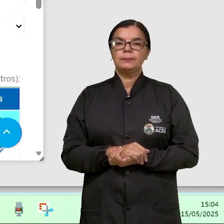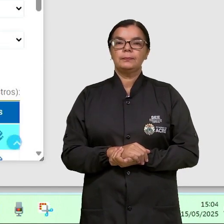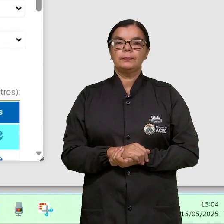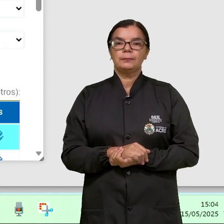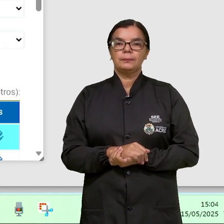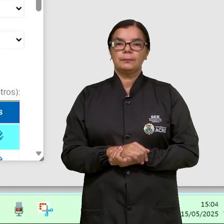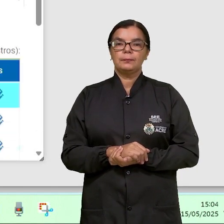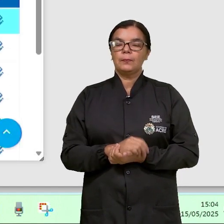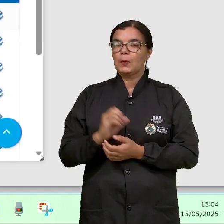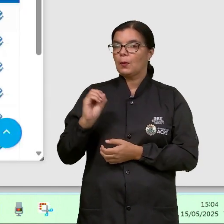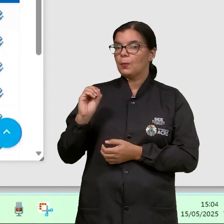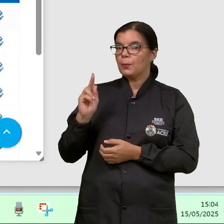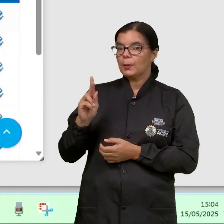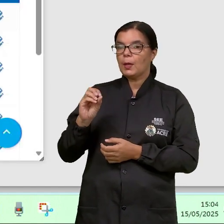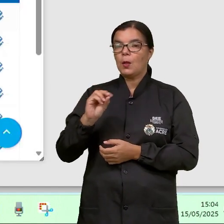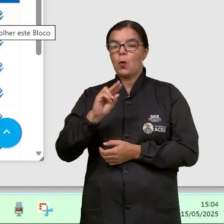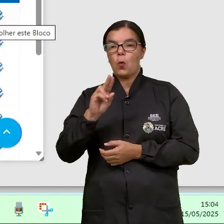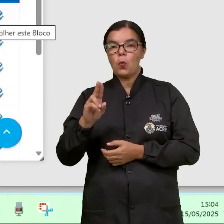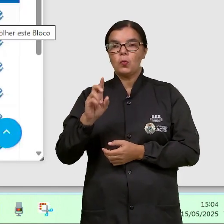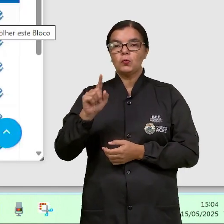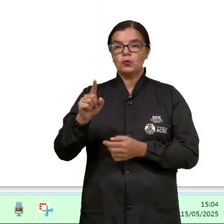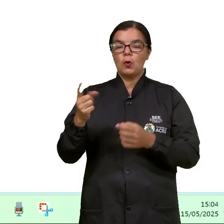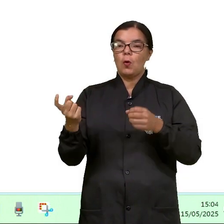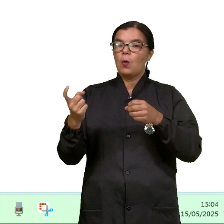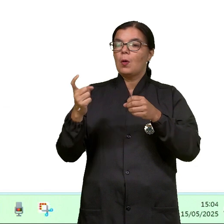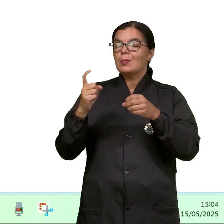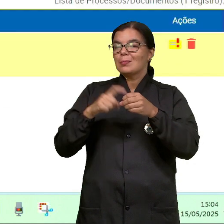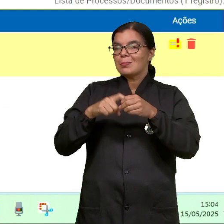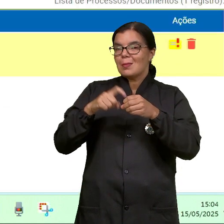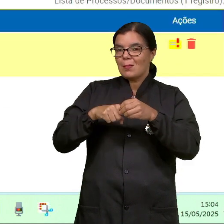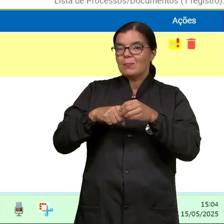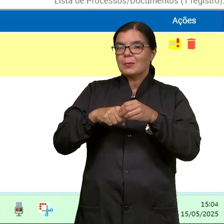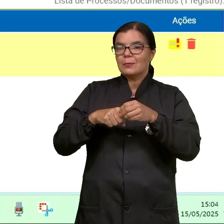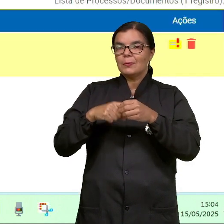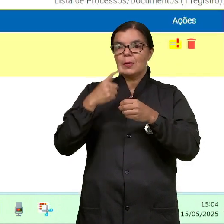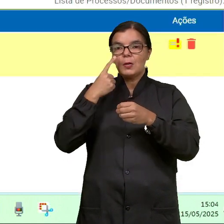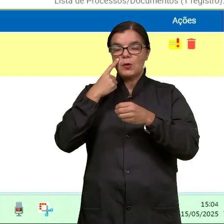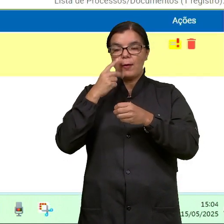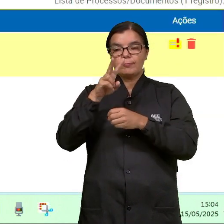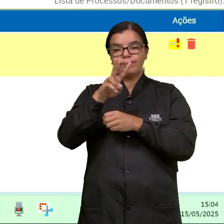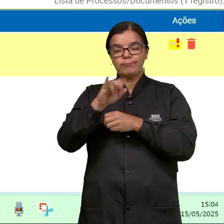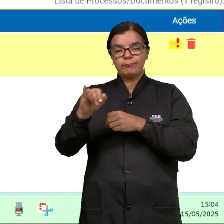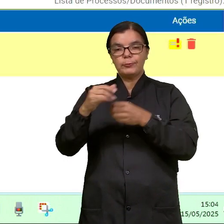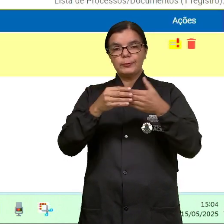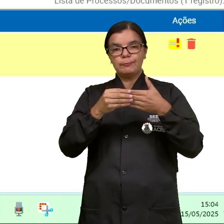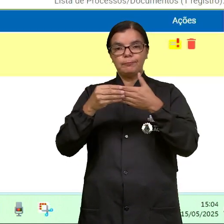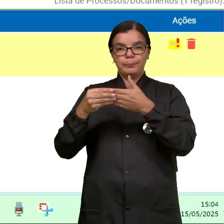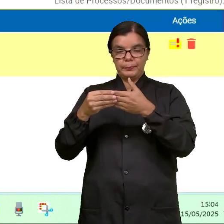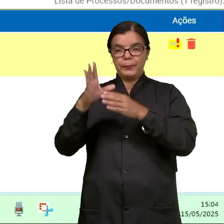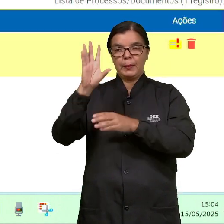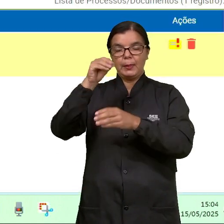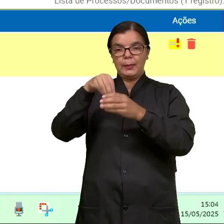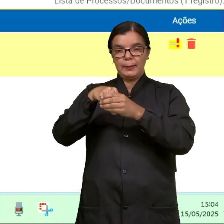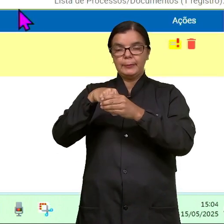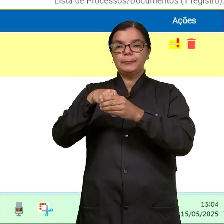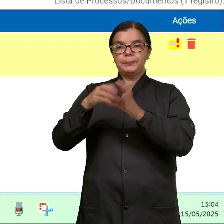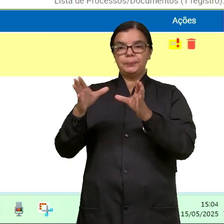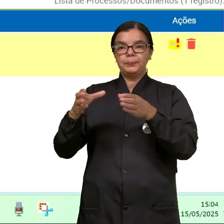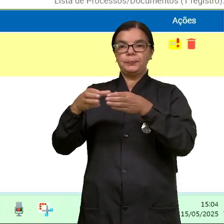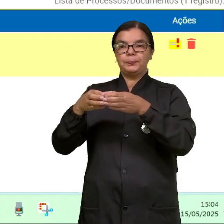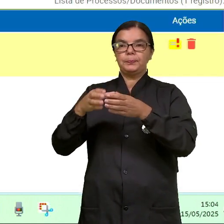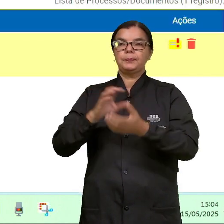dar OK aqui em cima. Eu posso só clicar aqui nessa setinha e ele já vai para dentro daquele